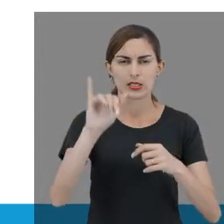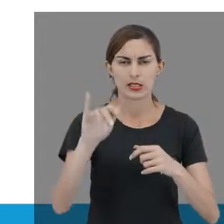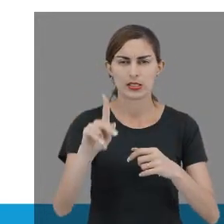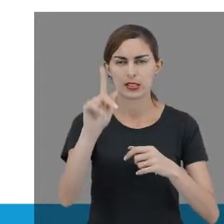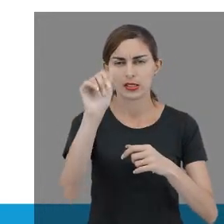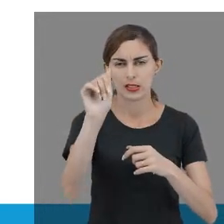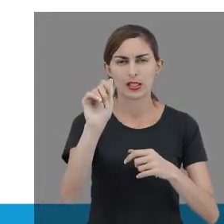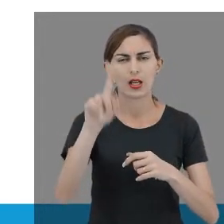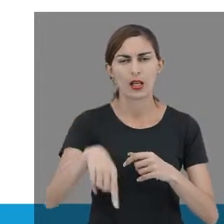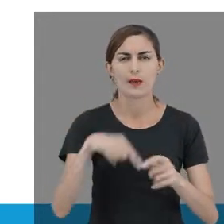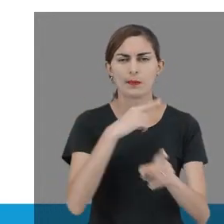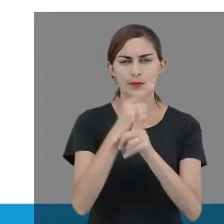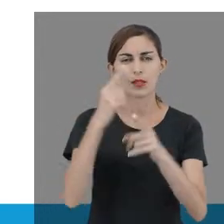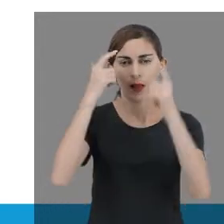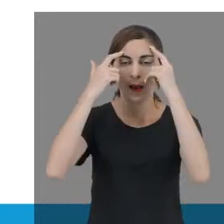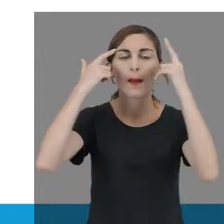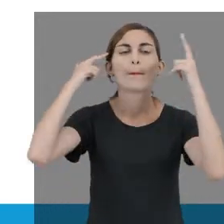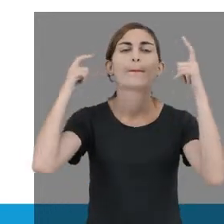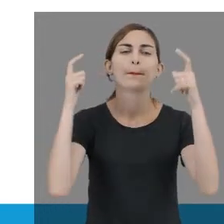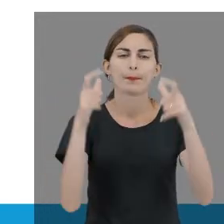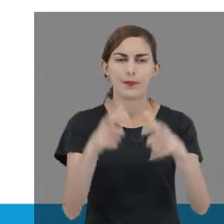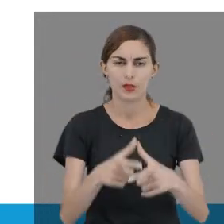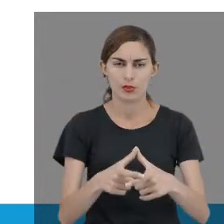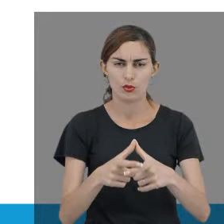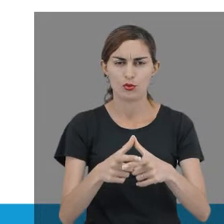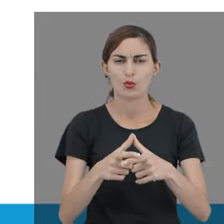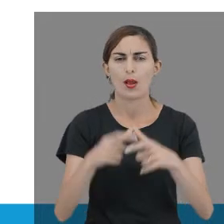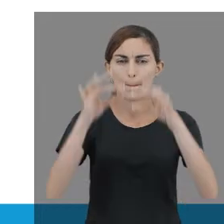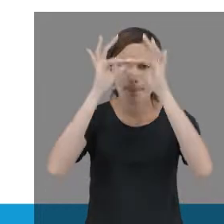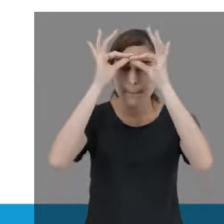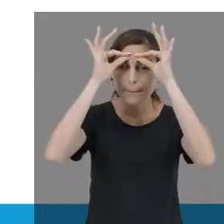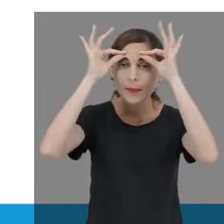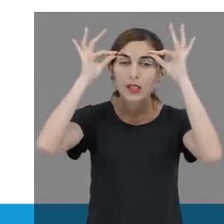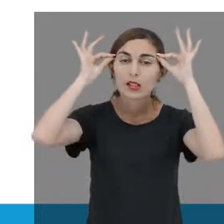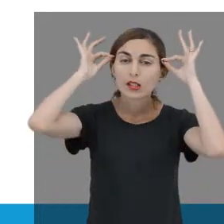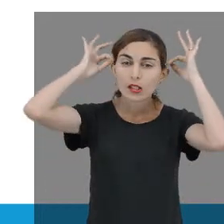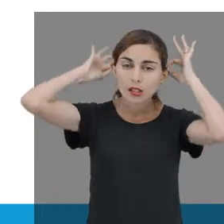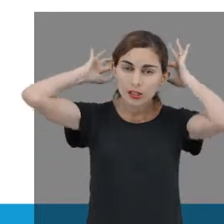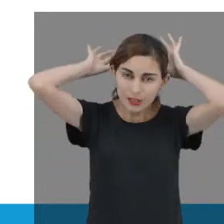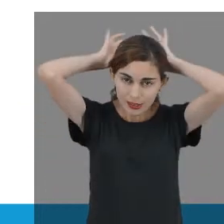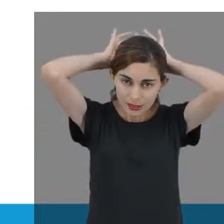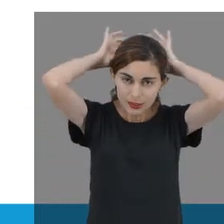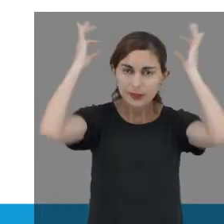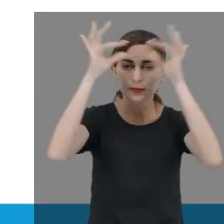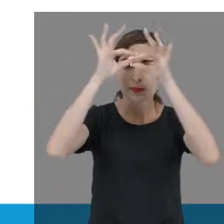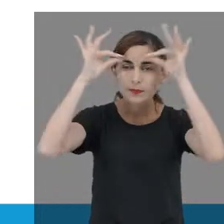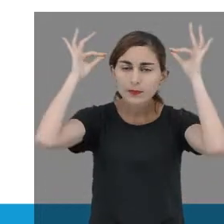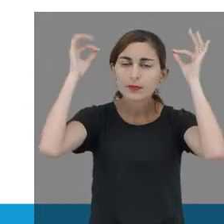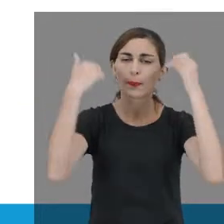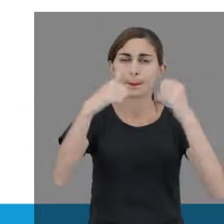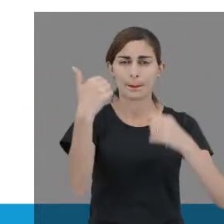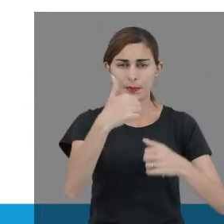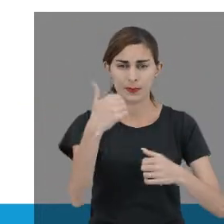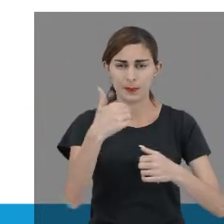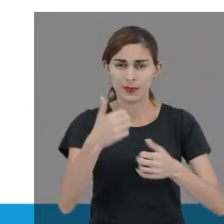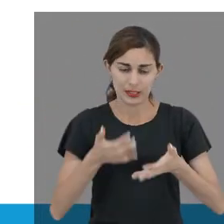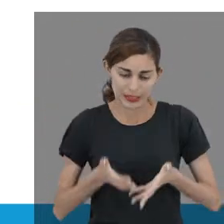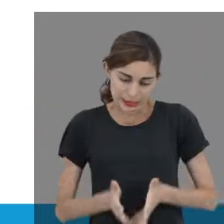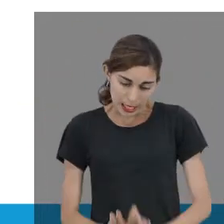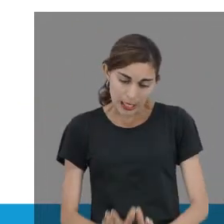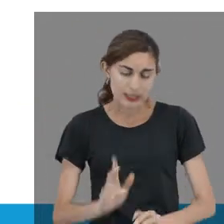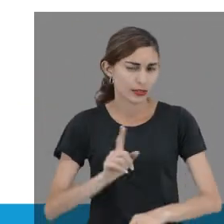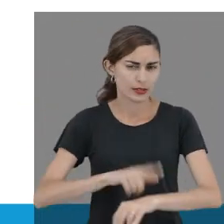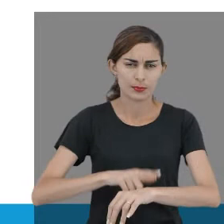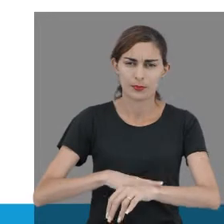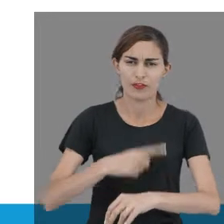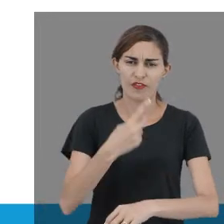primeiro achado é a microcefalia. A medida ela tem que ser feita prioritariamente nas primeiras 24 horas de vida.